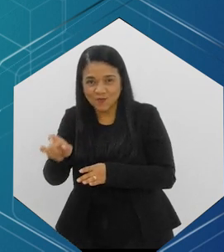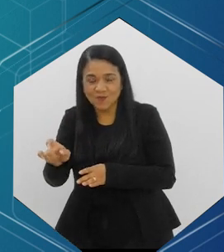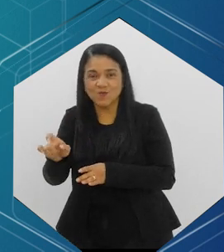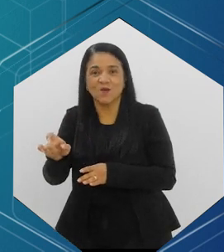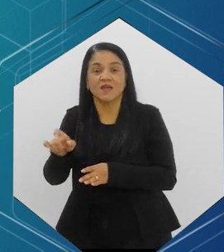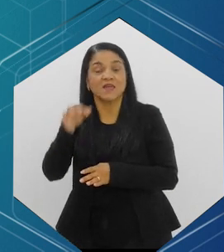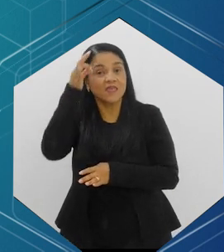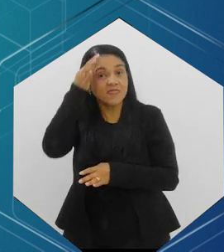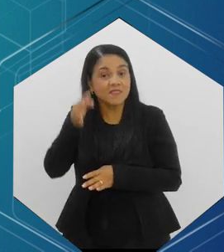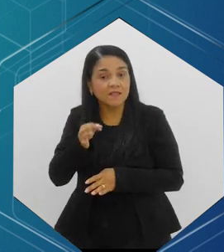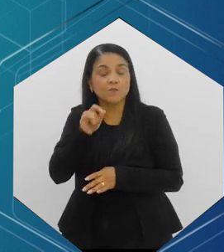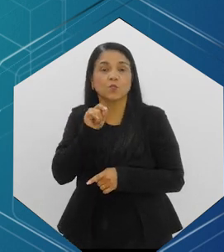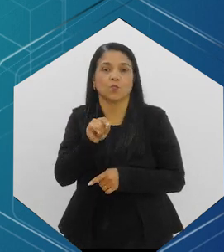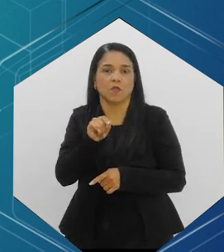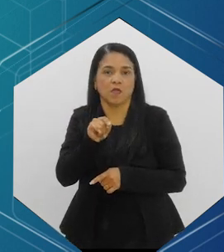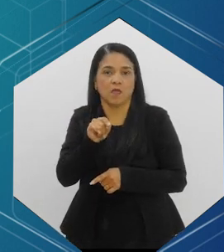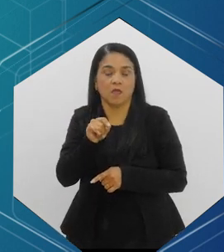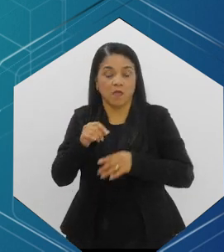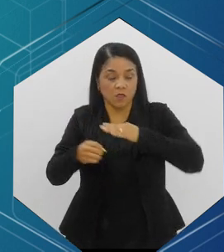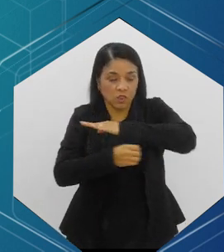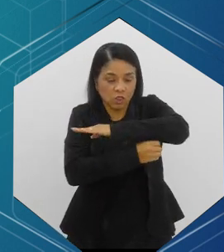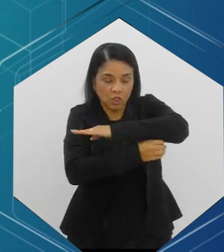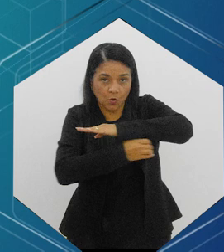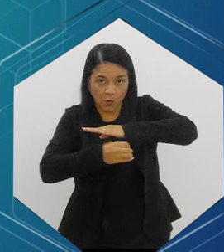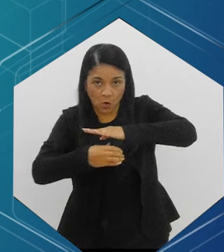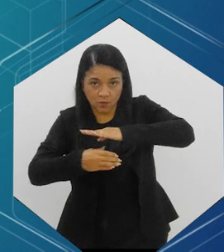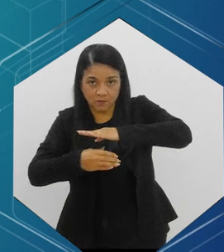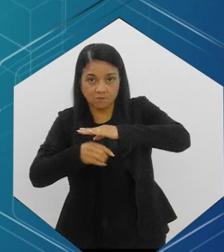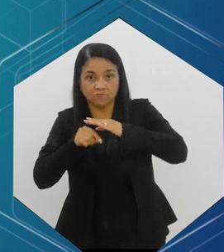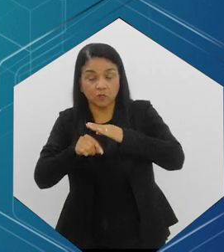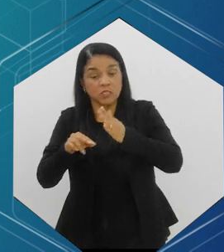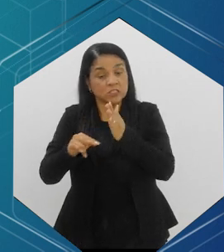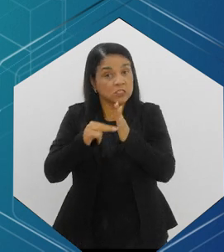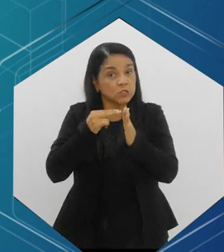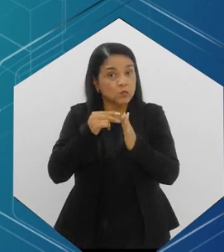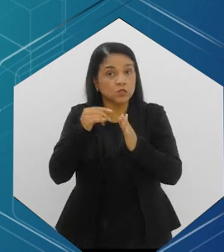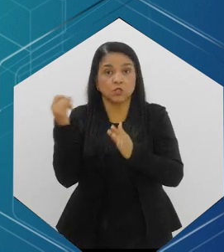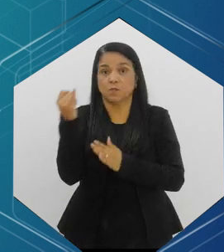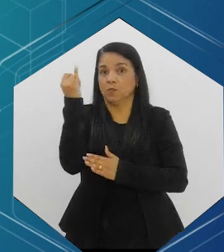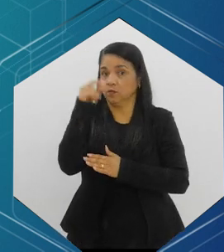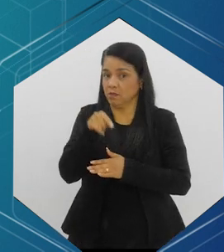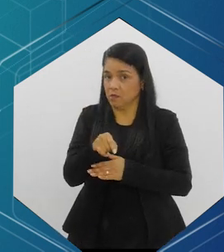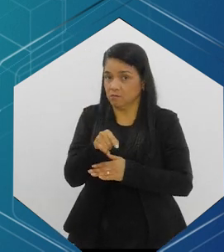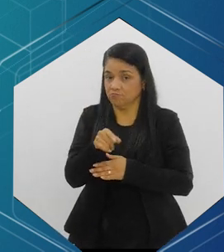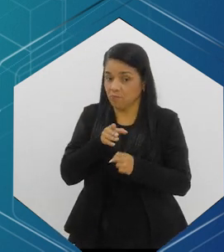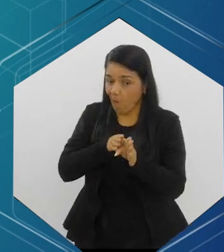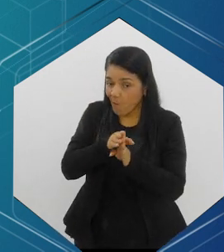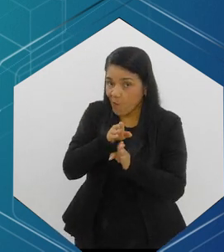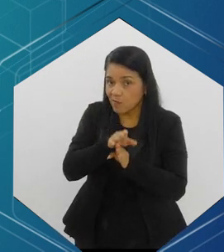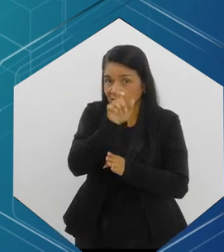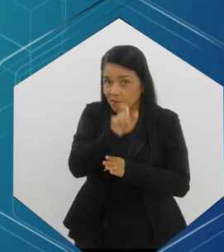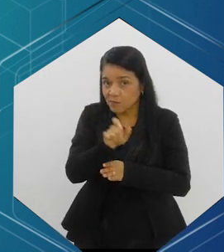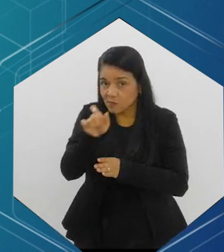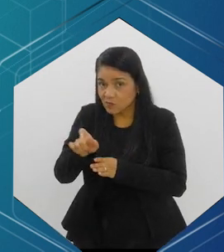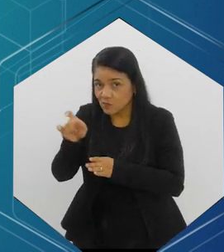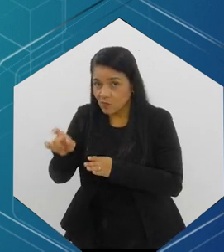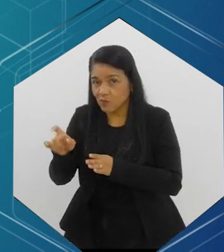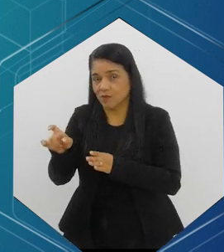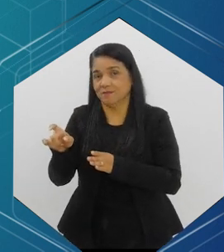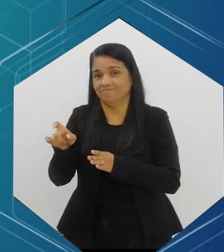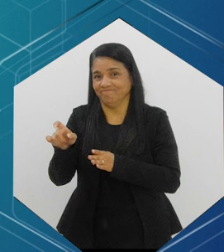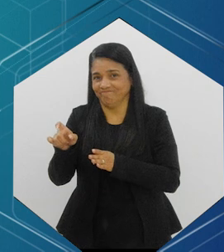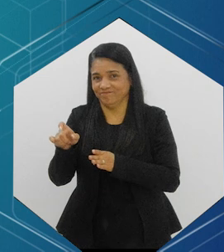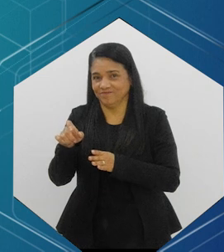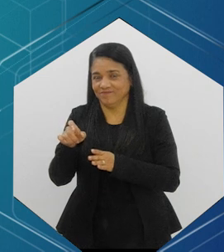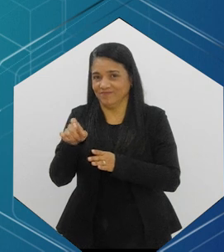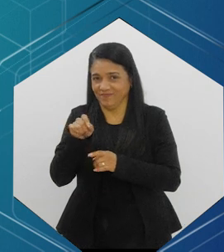percepção, ele ter um entendimento do que é a trombose, o que é a cirurgia dele. O que nós vamos fazer e ele ter